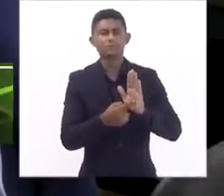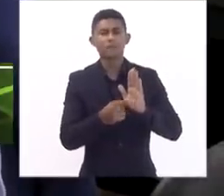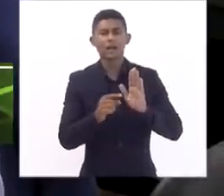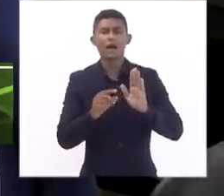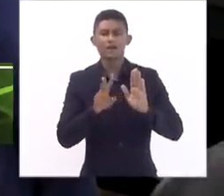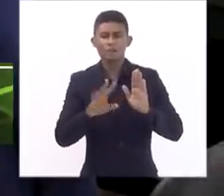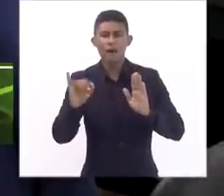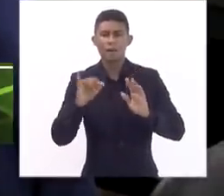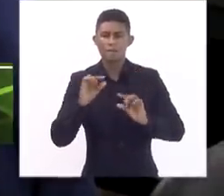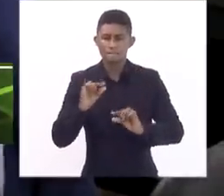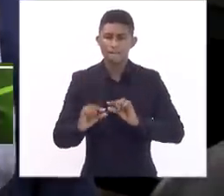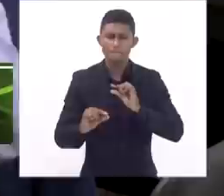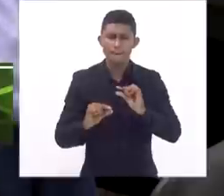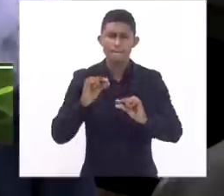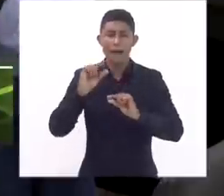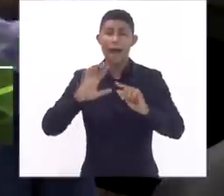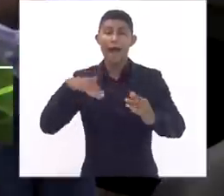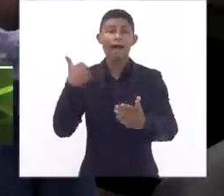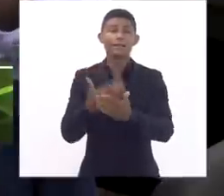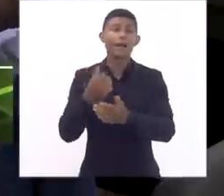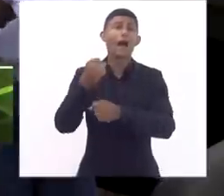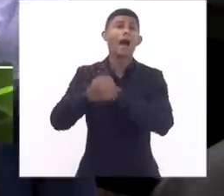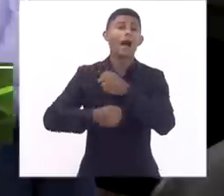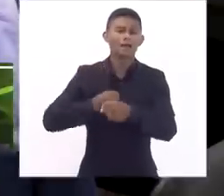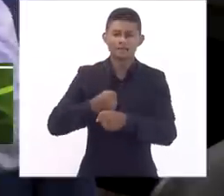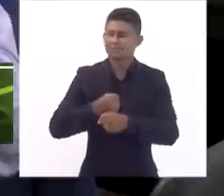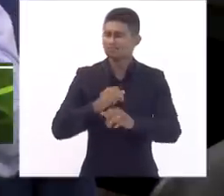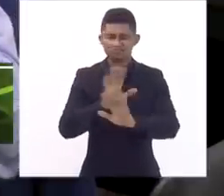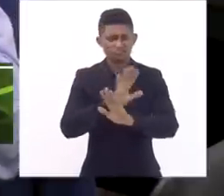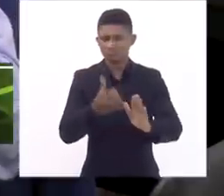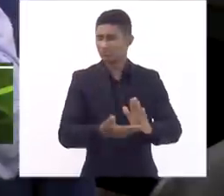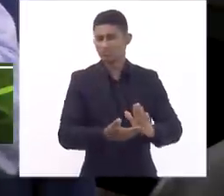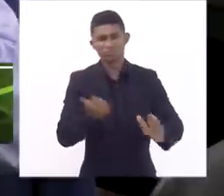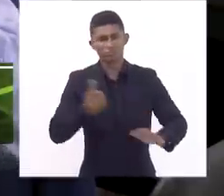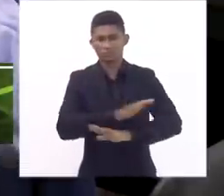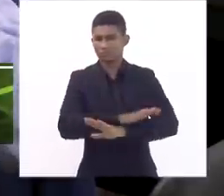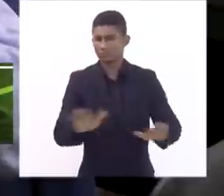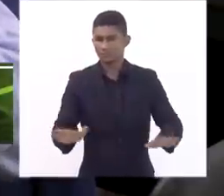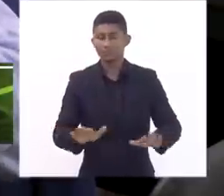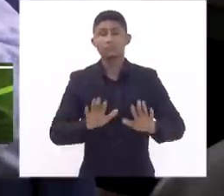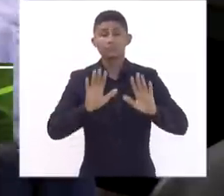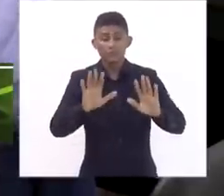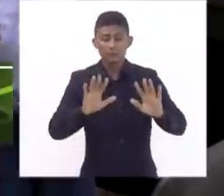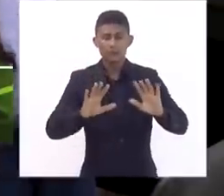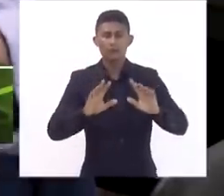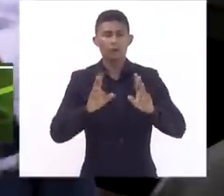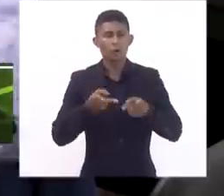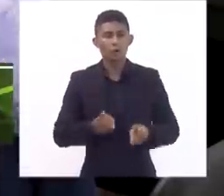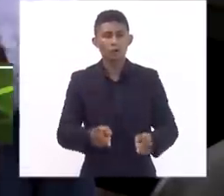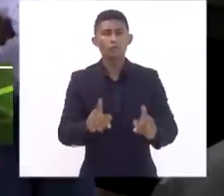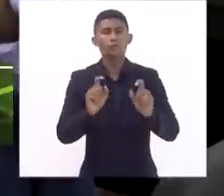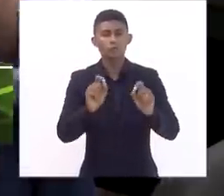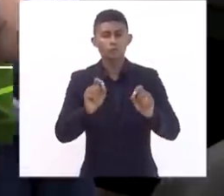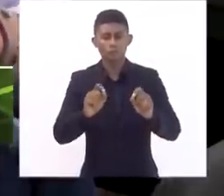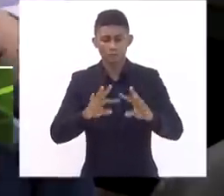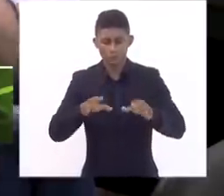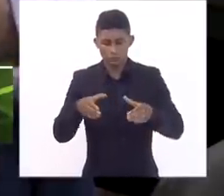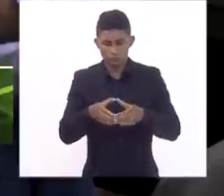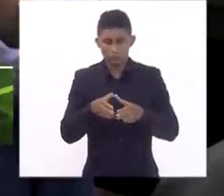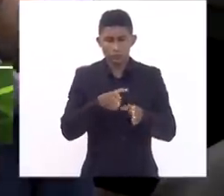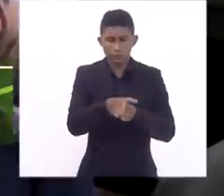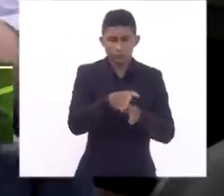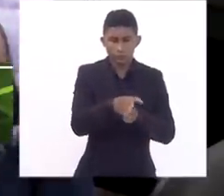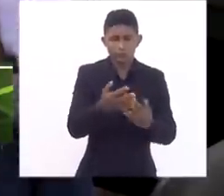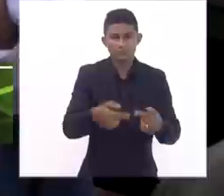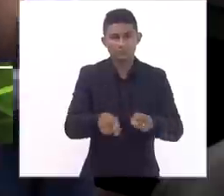gradualmente efetivada até o ano tal. Então, tira isso. E mantém os seguintes, que diz que o conselho, a secretaria,